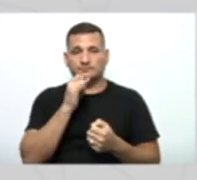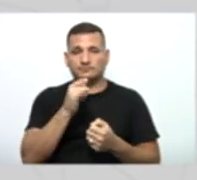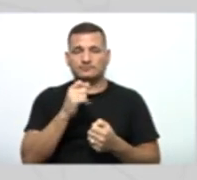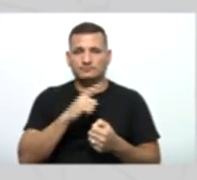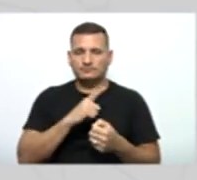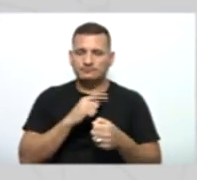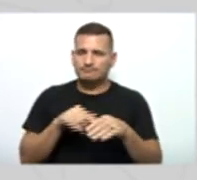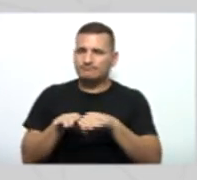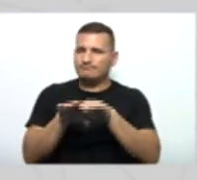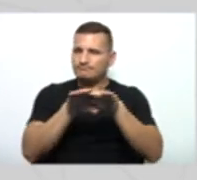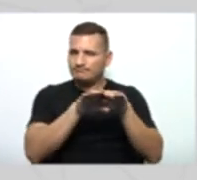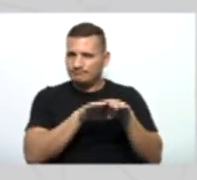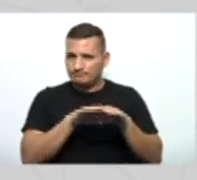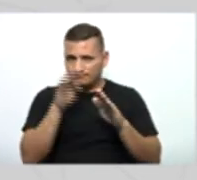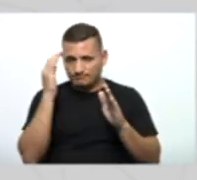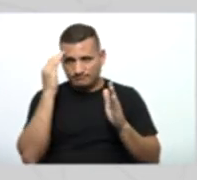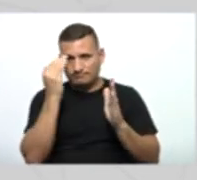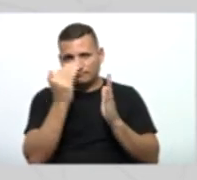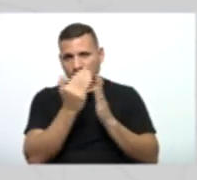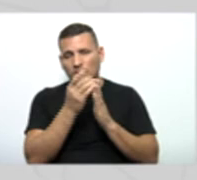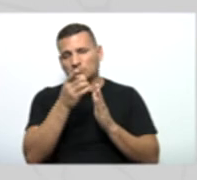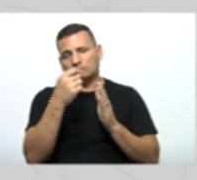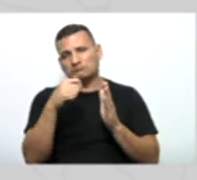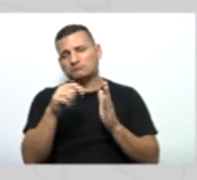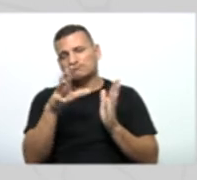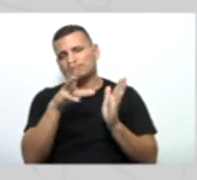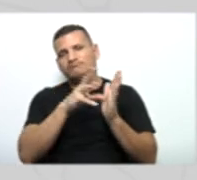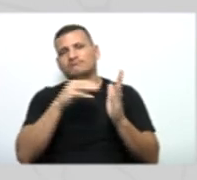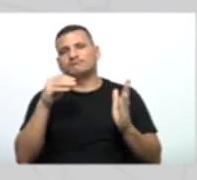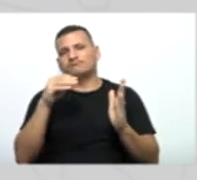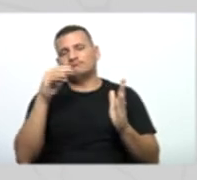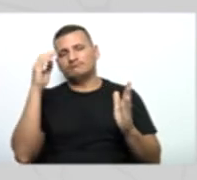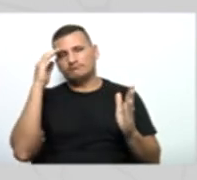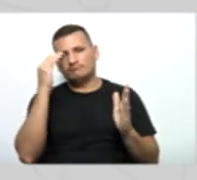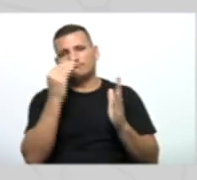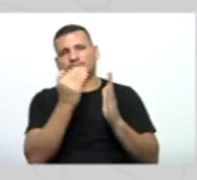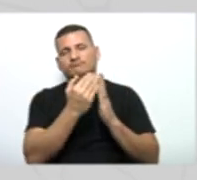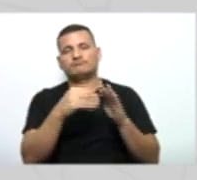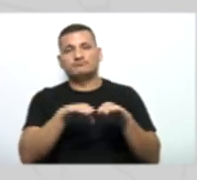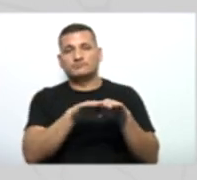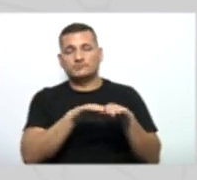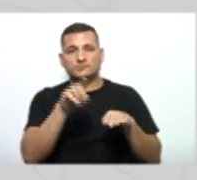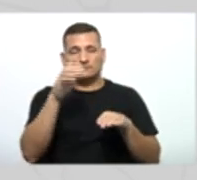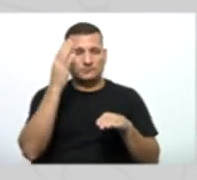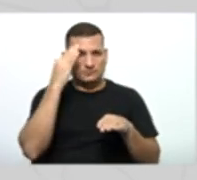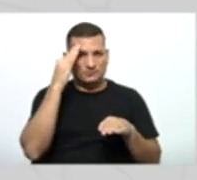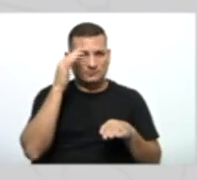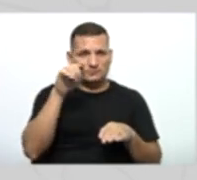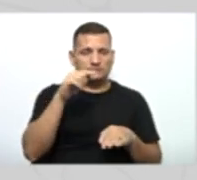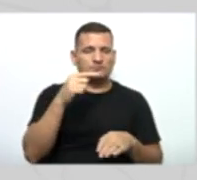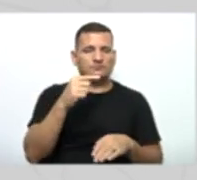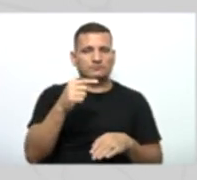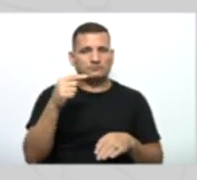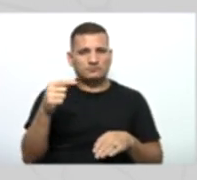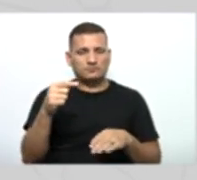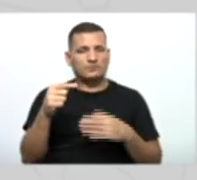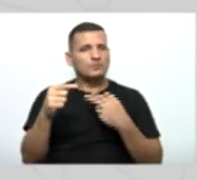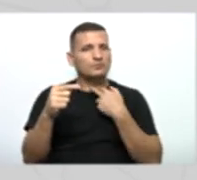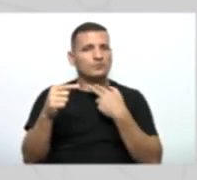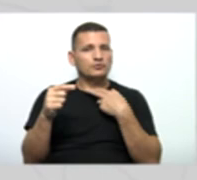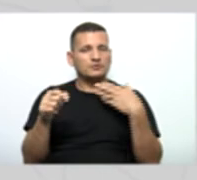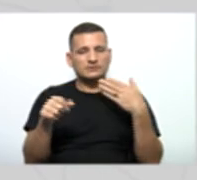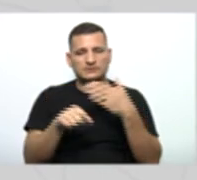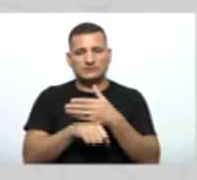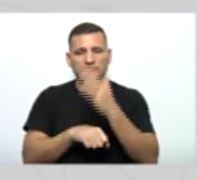ser seguido, é esse padrão que você tem que seguir. Se você sabe que um atributo do tipo privado não pode ser acessado